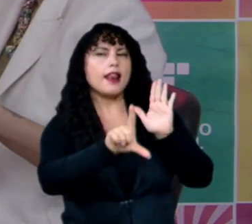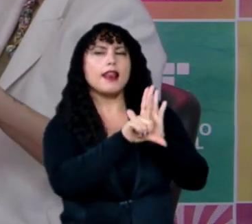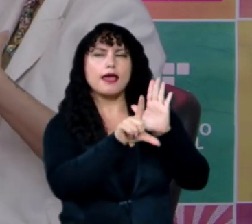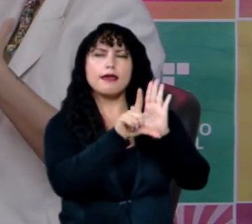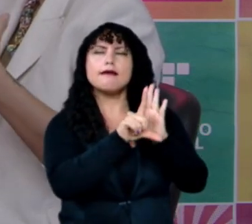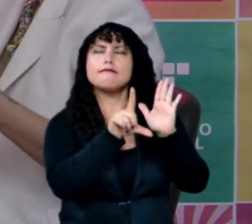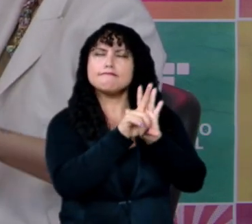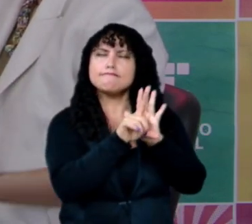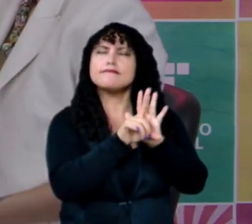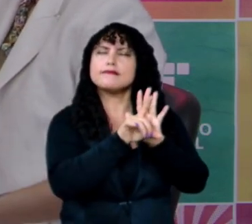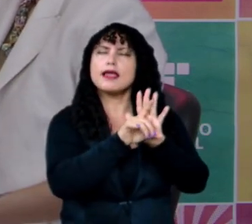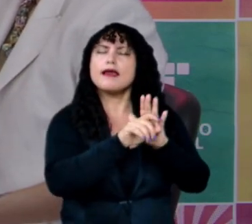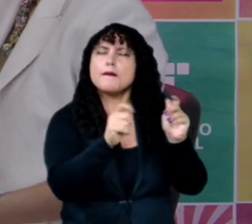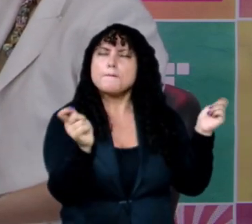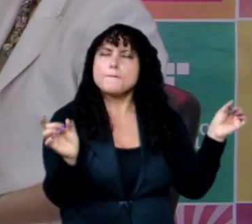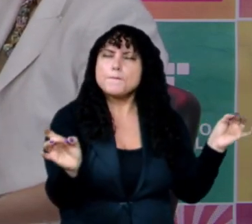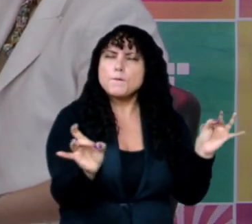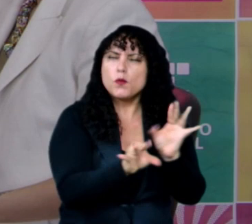bastante robusta que